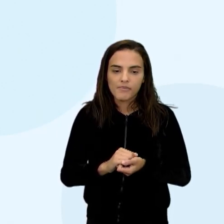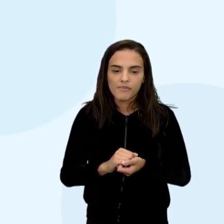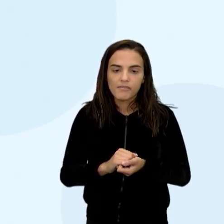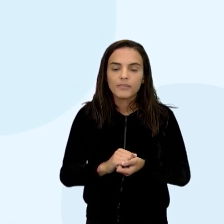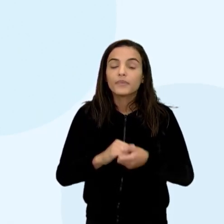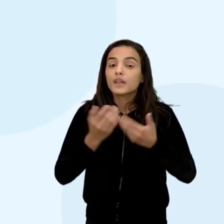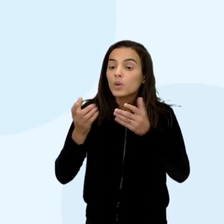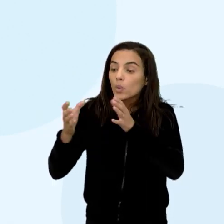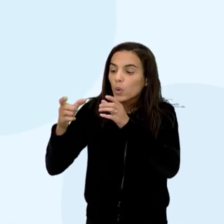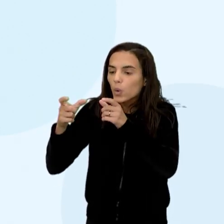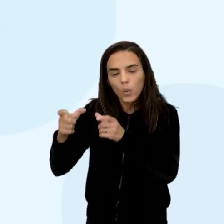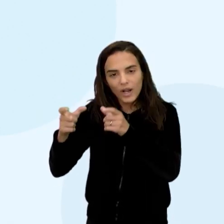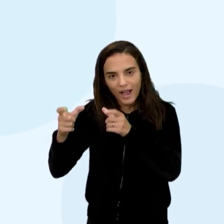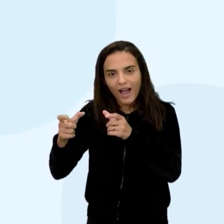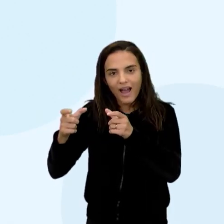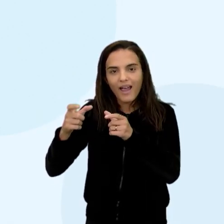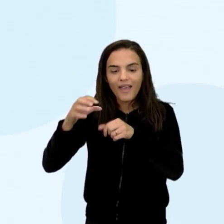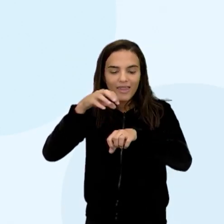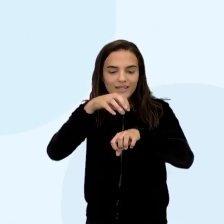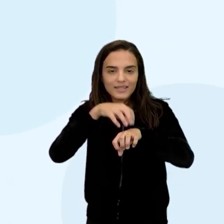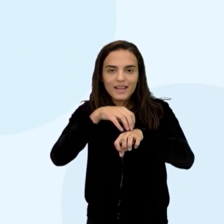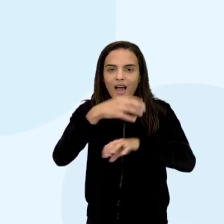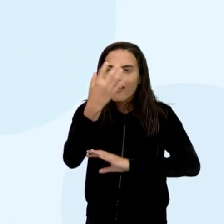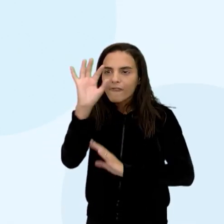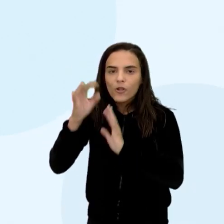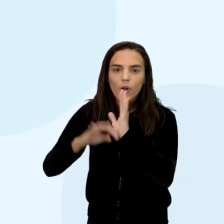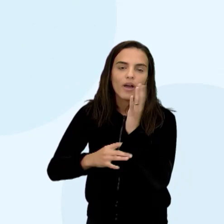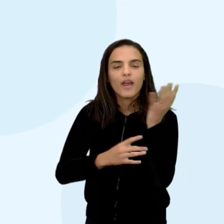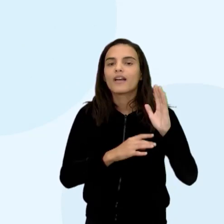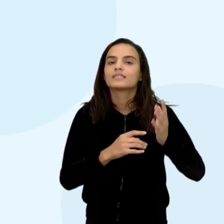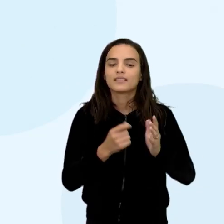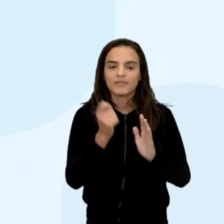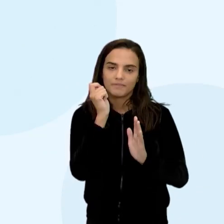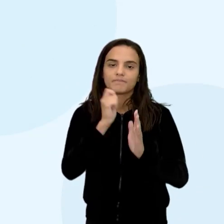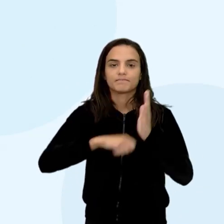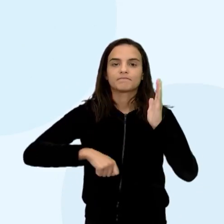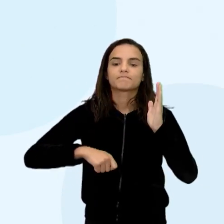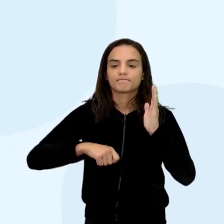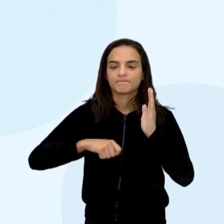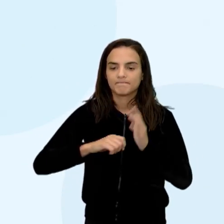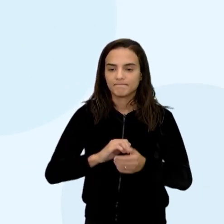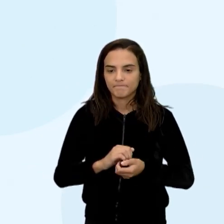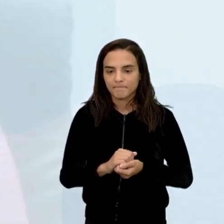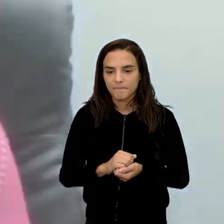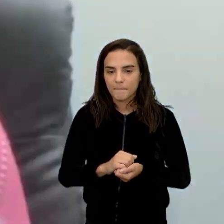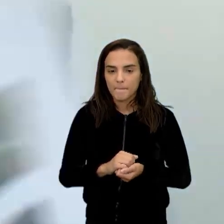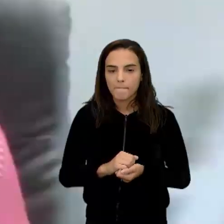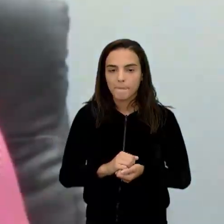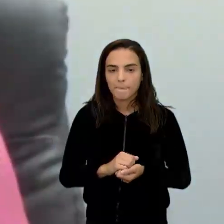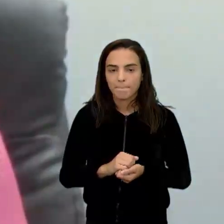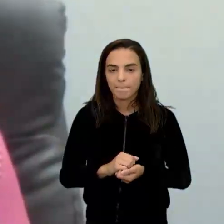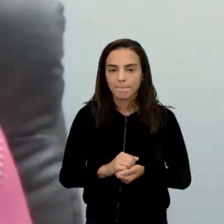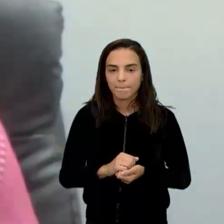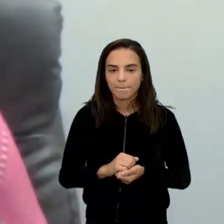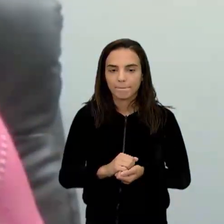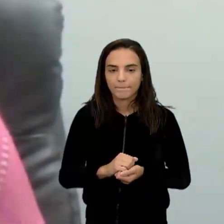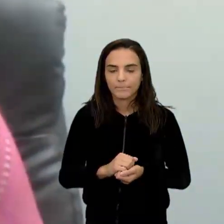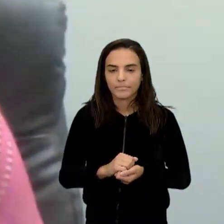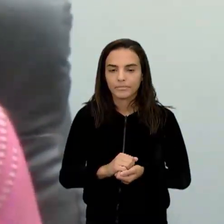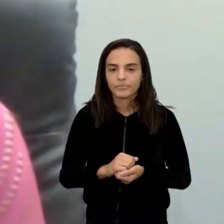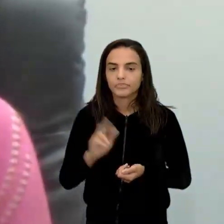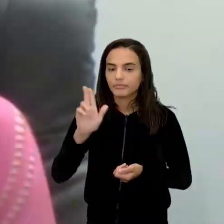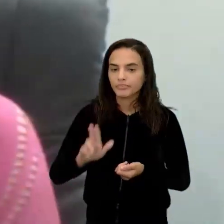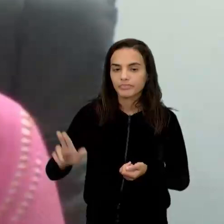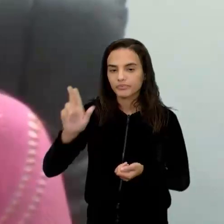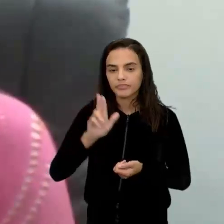espaço a história acontece? É na cidade? É na floresta? Então, ele vai marcar do mesmo jeito, tá bom? O